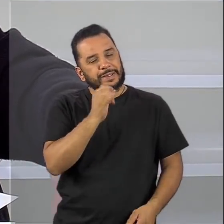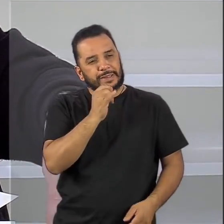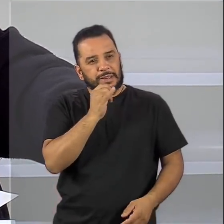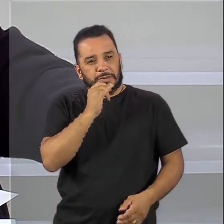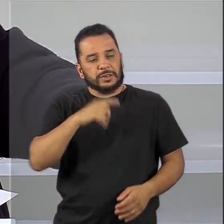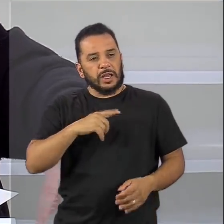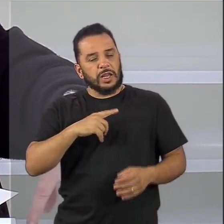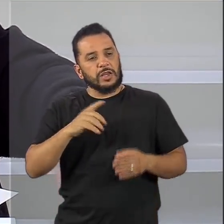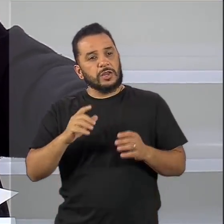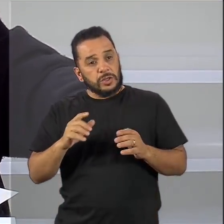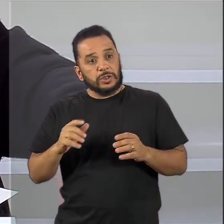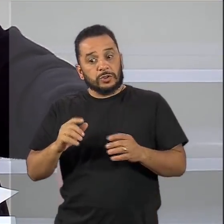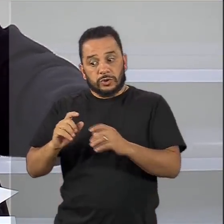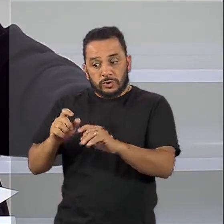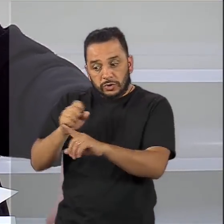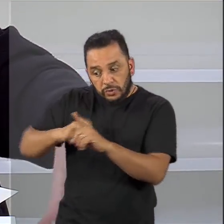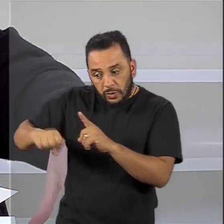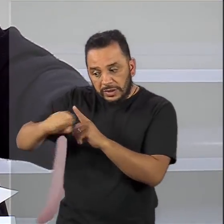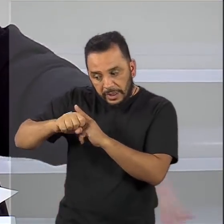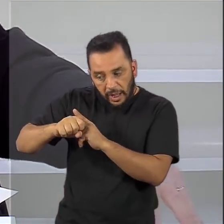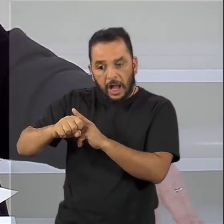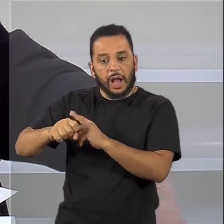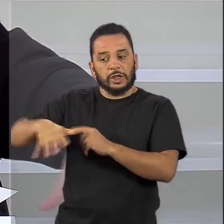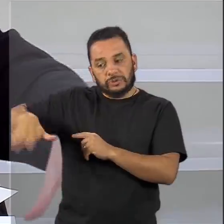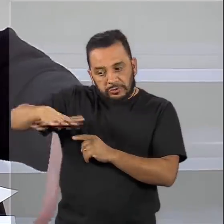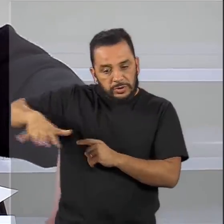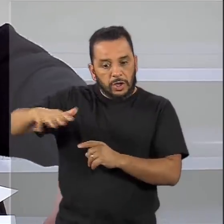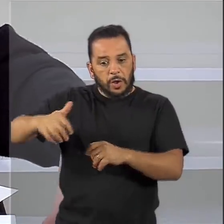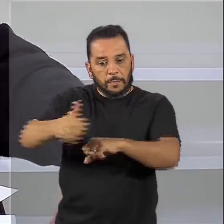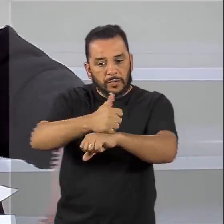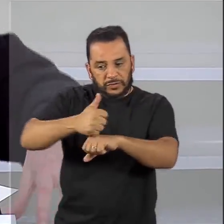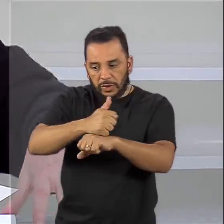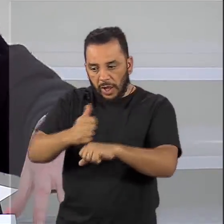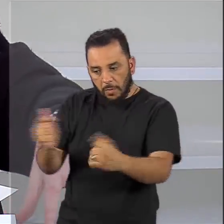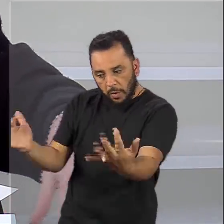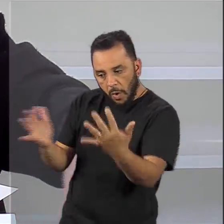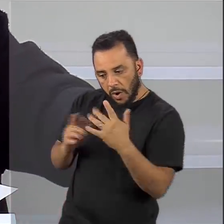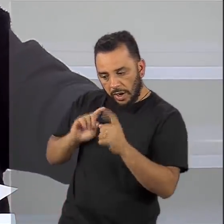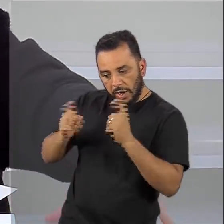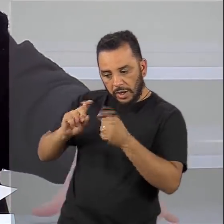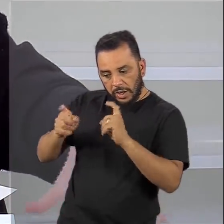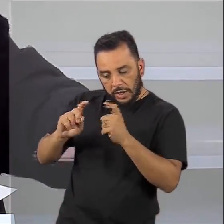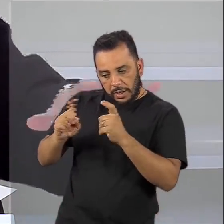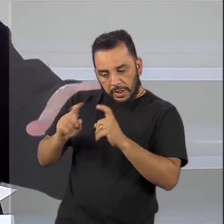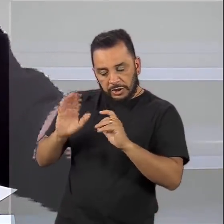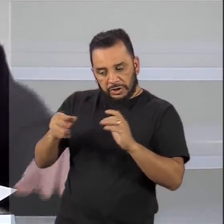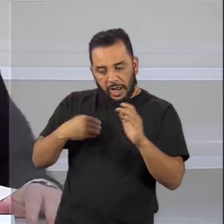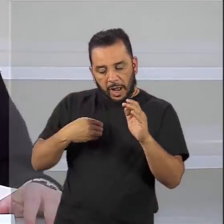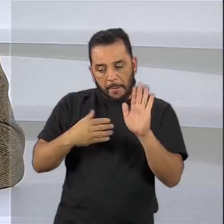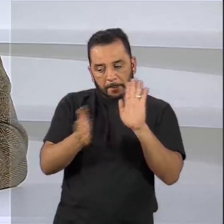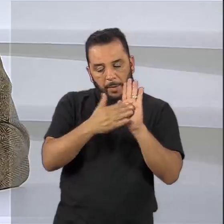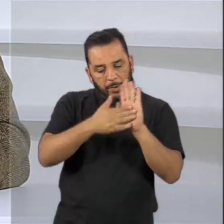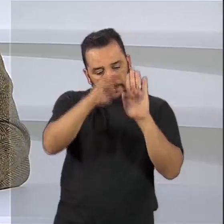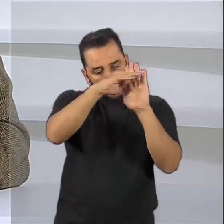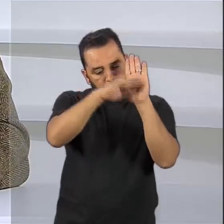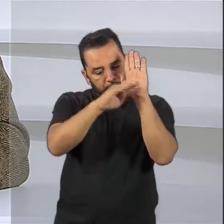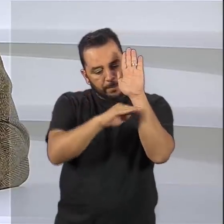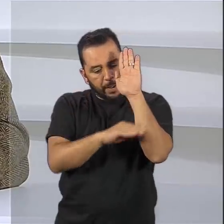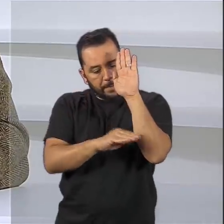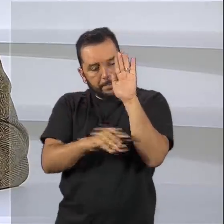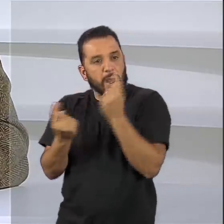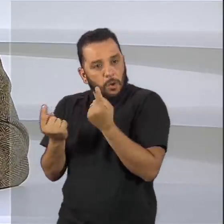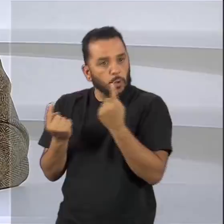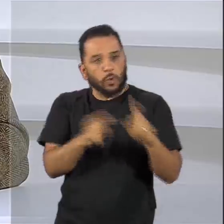fóruns com a sociedade civil, especialistas, etc., para montar o que ele chama de receita mexicana para combater a criminalidade. E tem